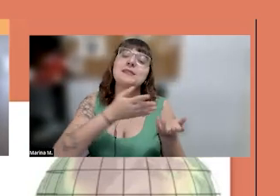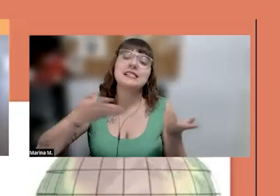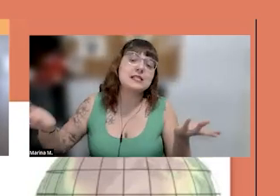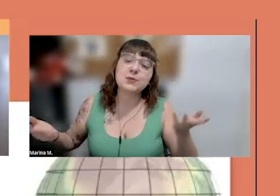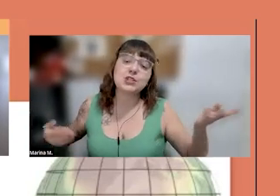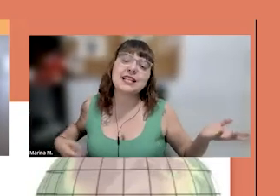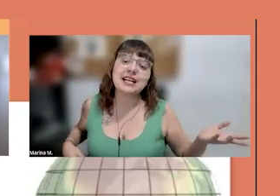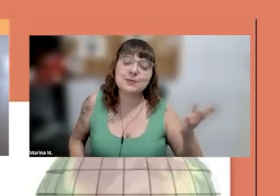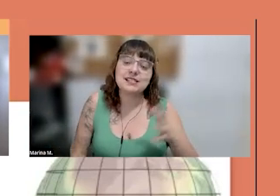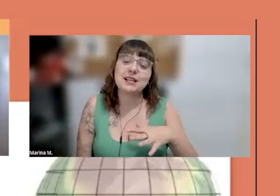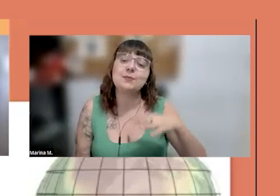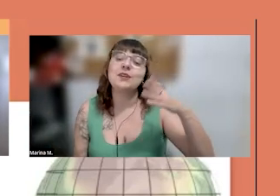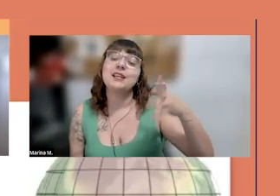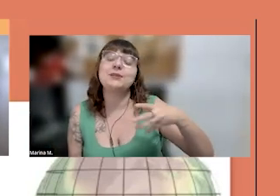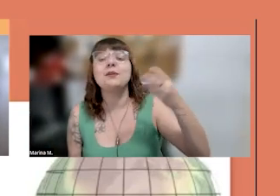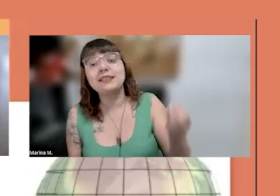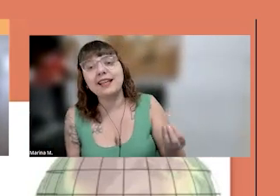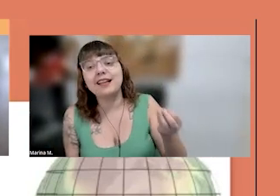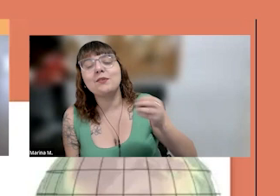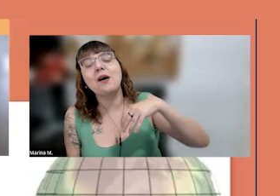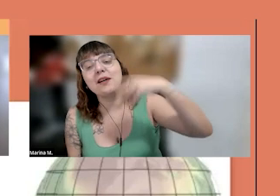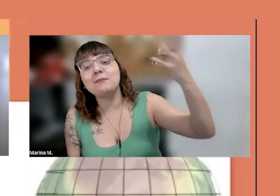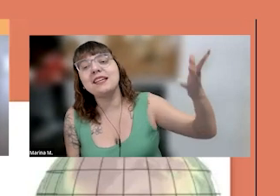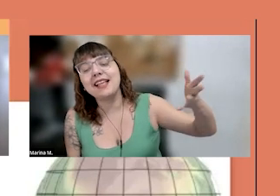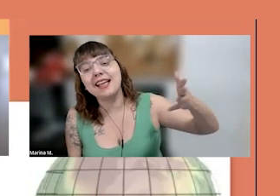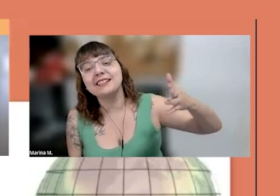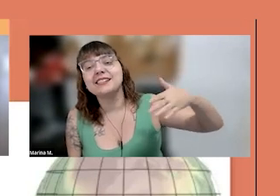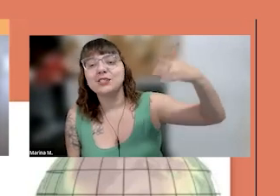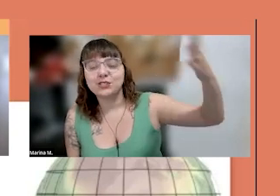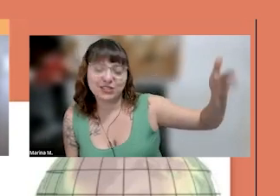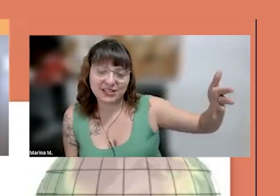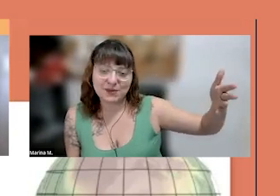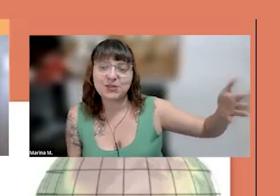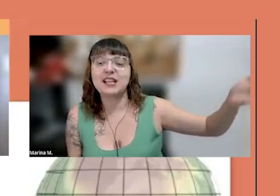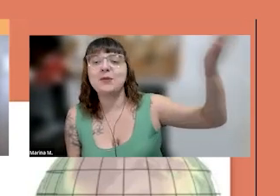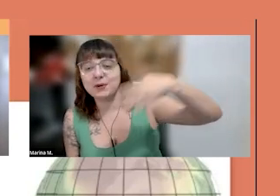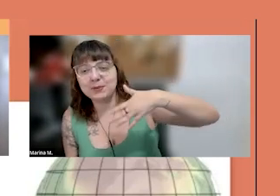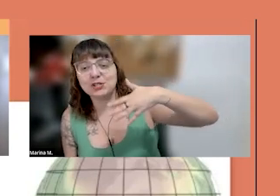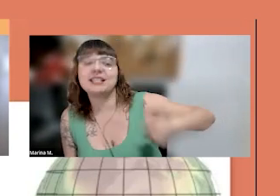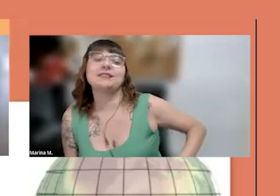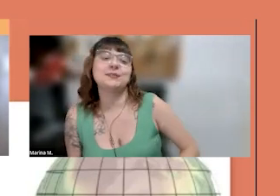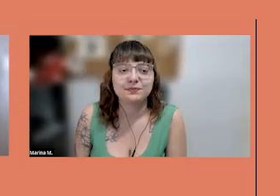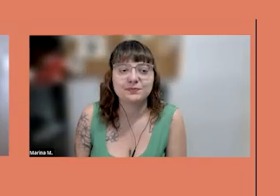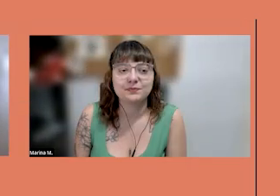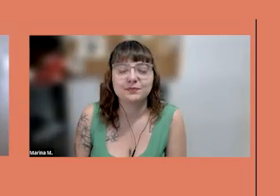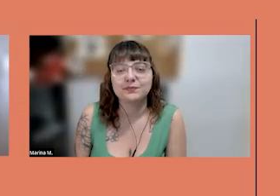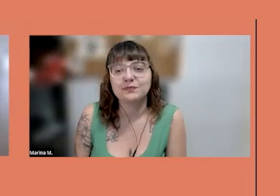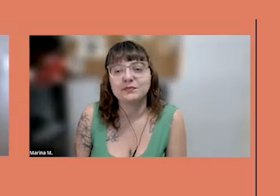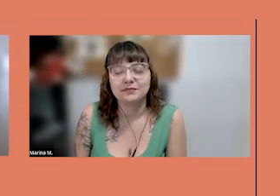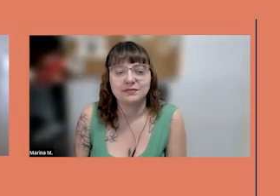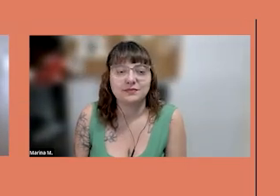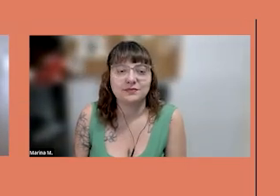a representação projetada, por exemplo, eu tenho que ter qual é a minha ideia tridimensional para eu projetar. E aí